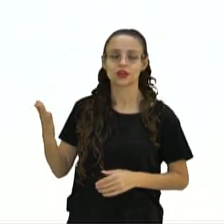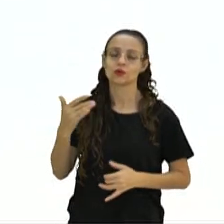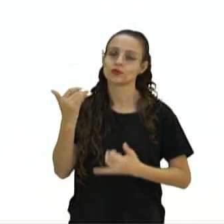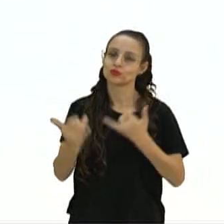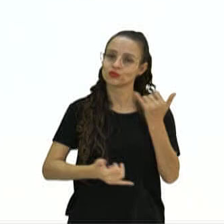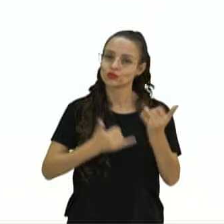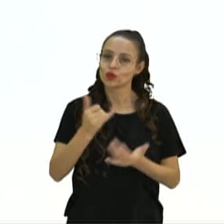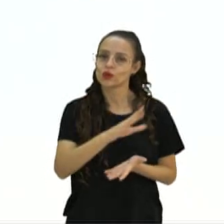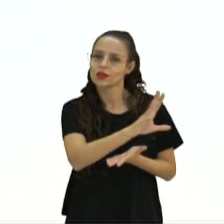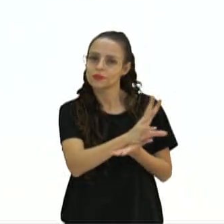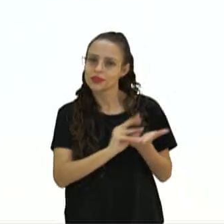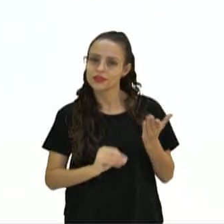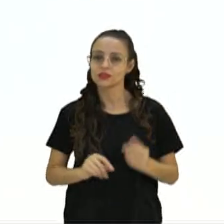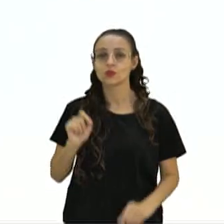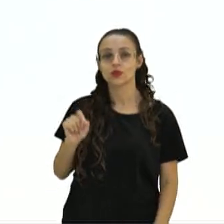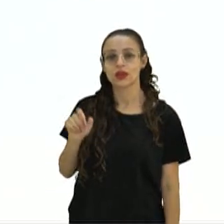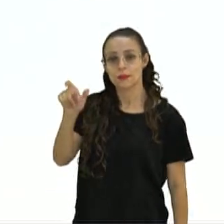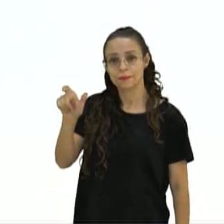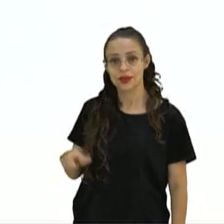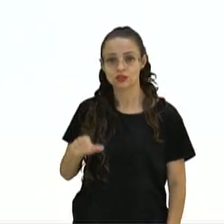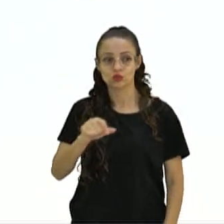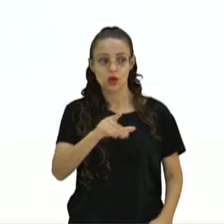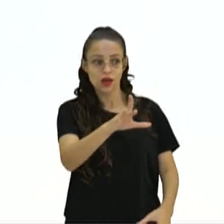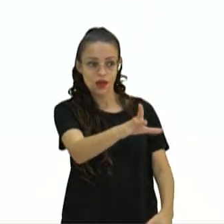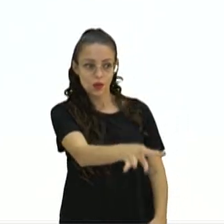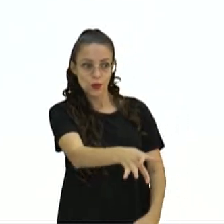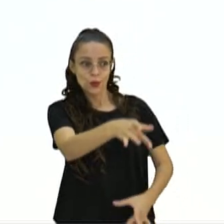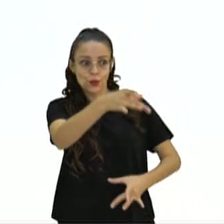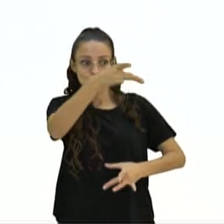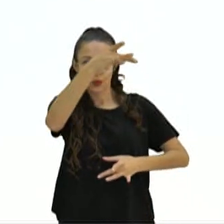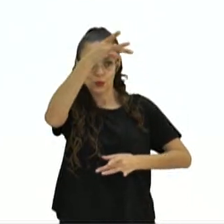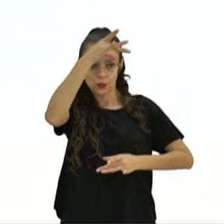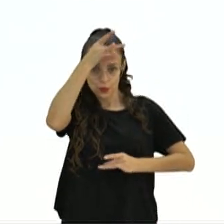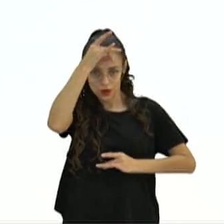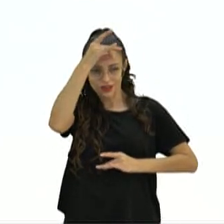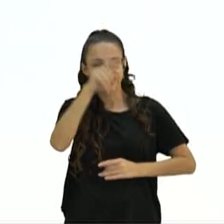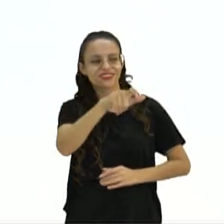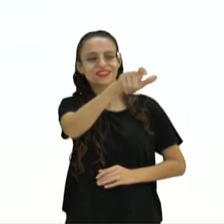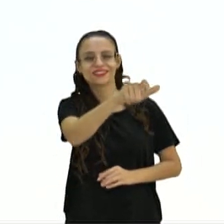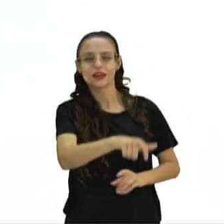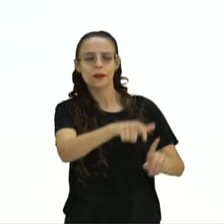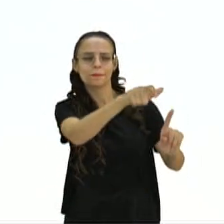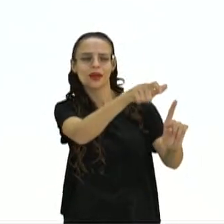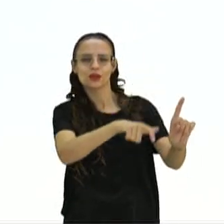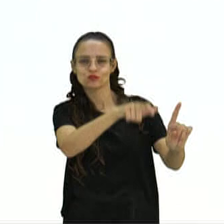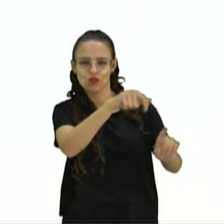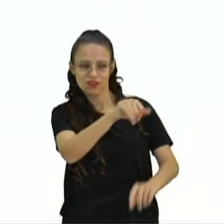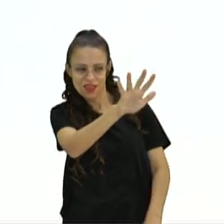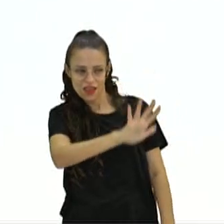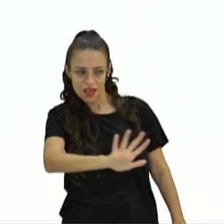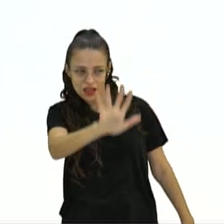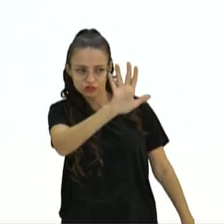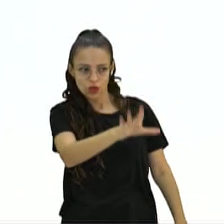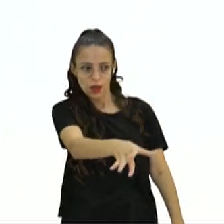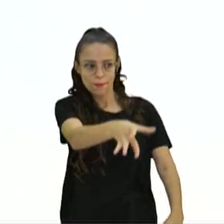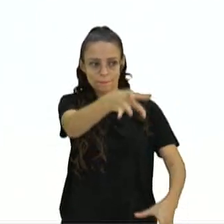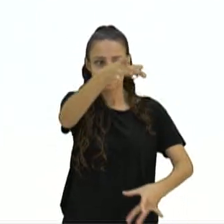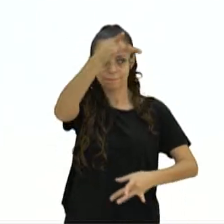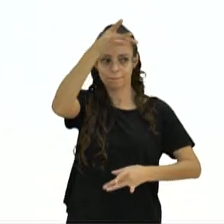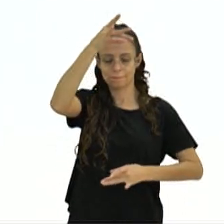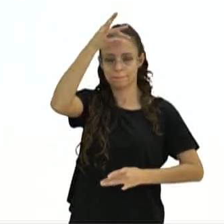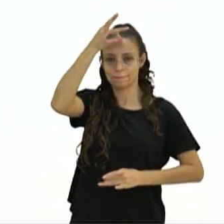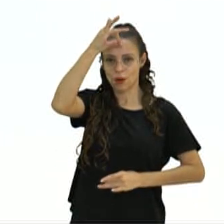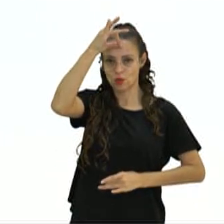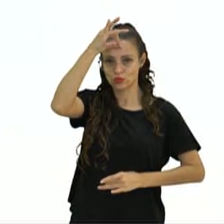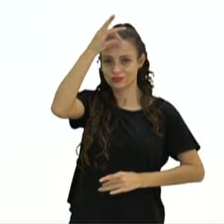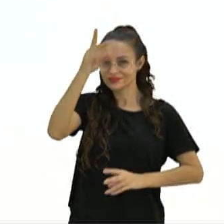imitação são jogos em que os participantes incorporam em si o papel de determinado personagem e o prazer está em se passar pelo